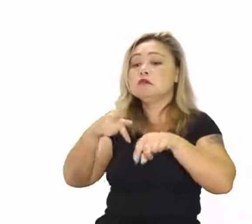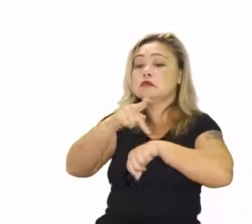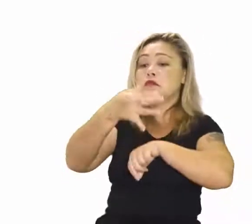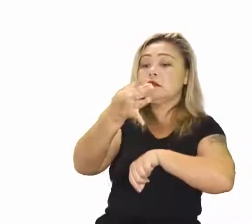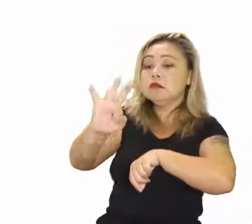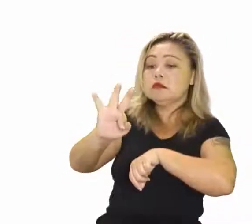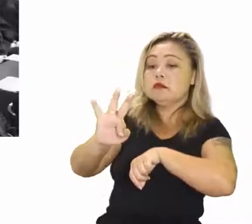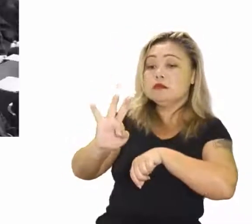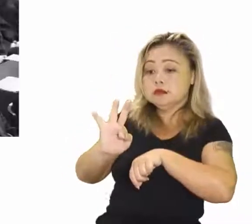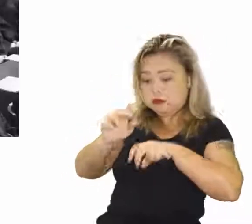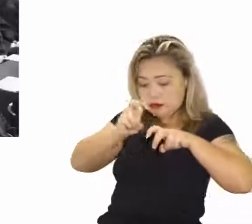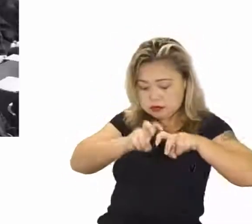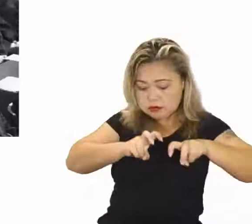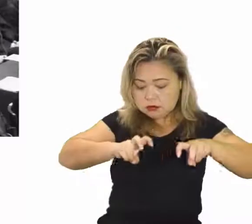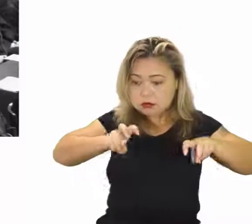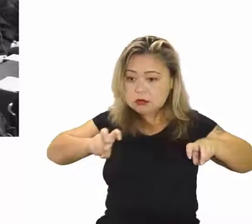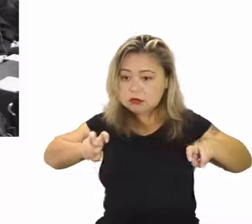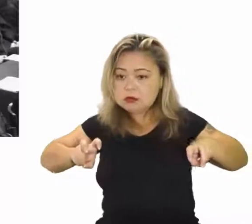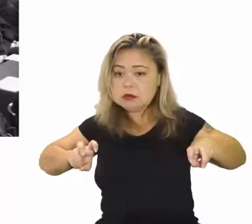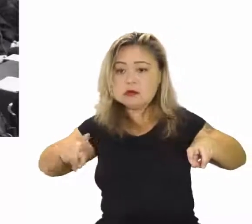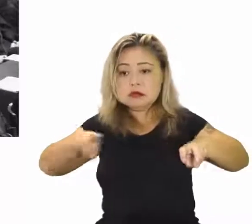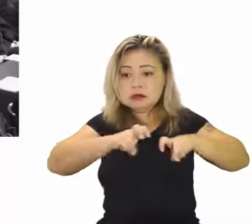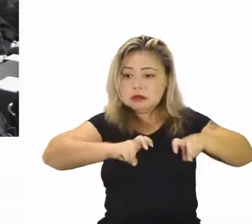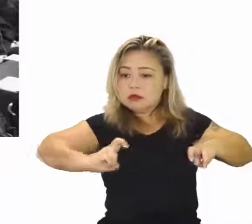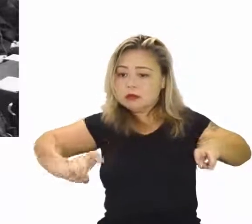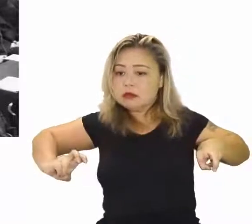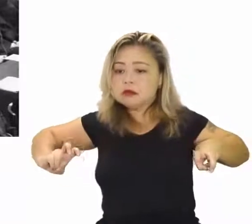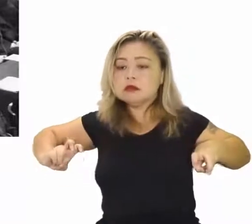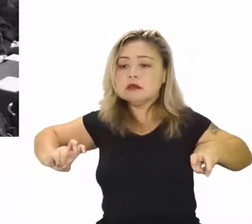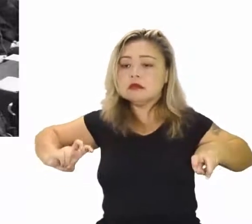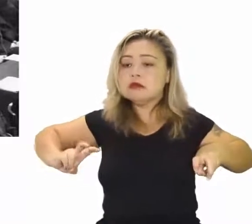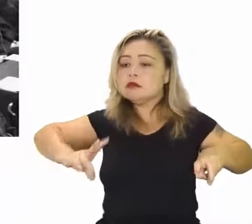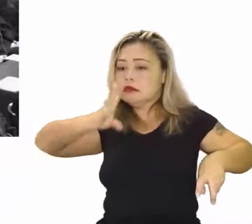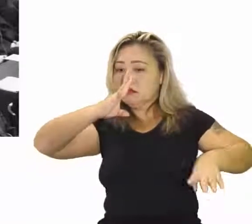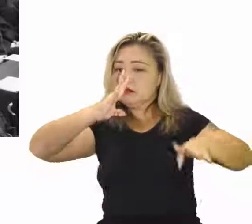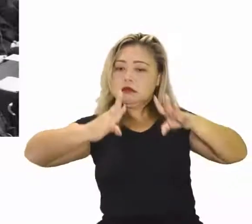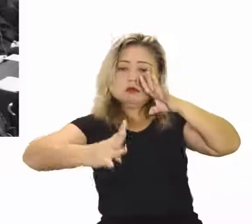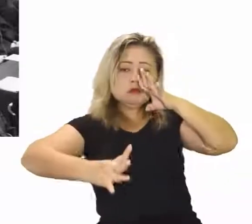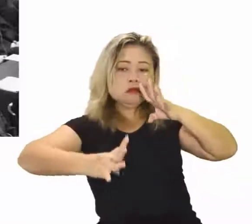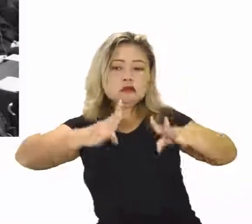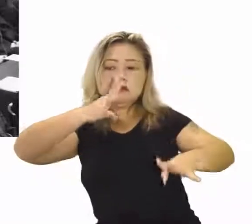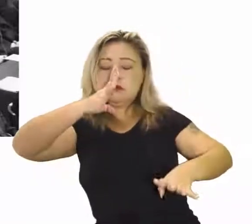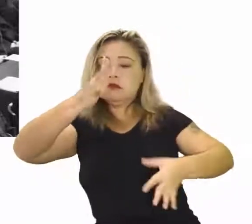desse tribunal aqui, que julgava